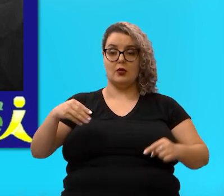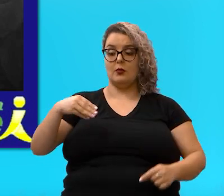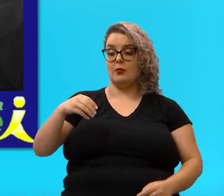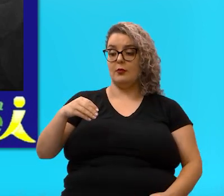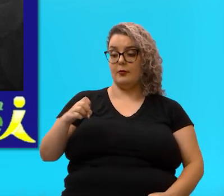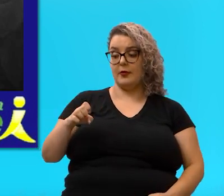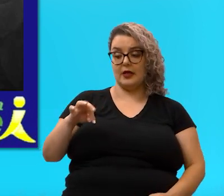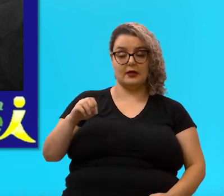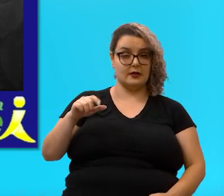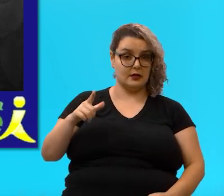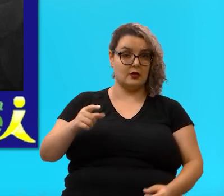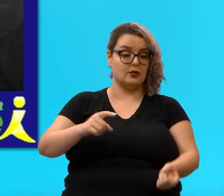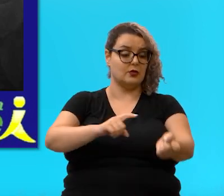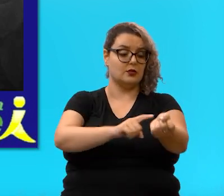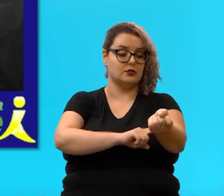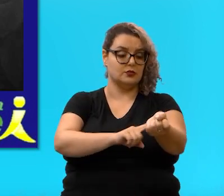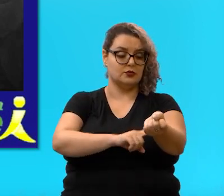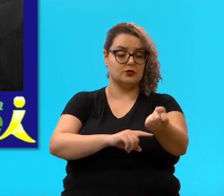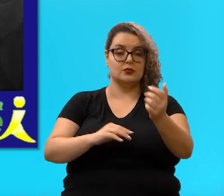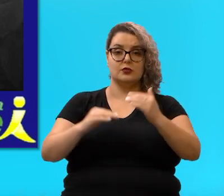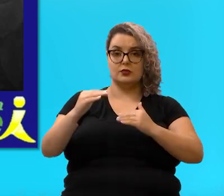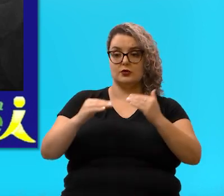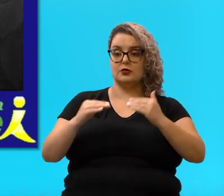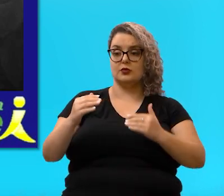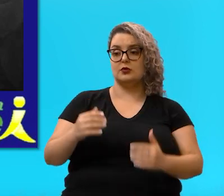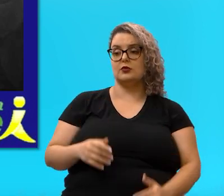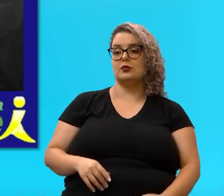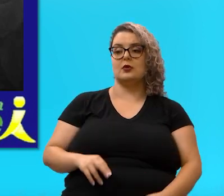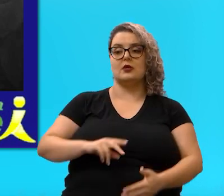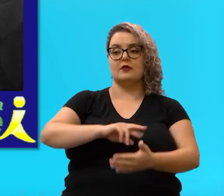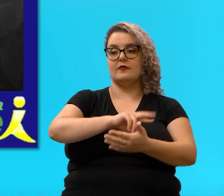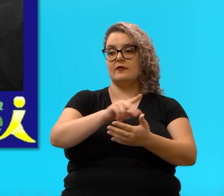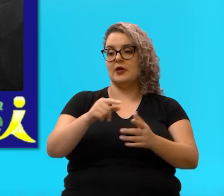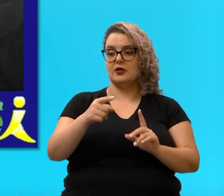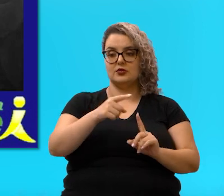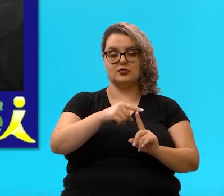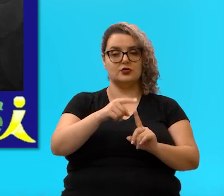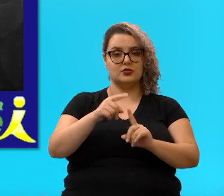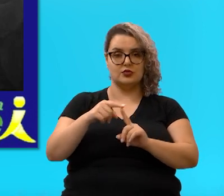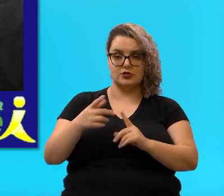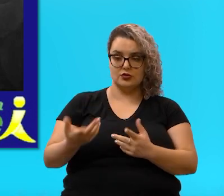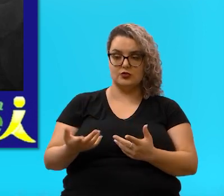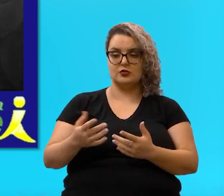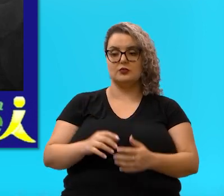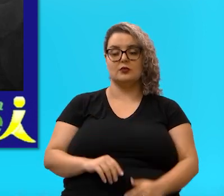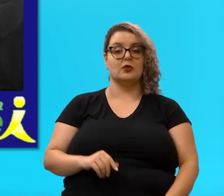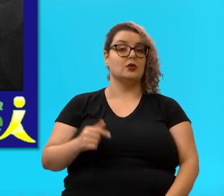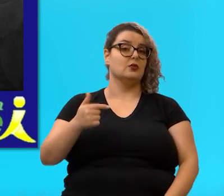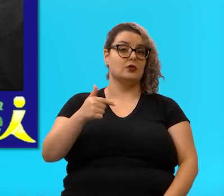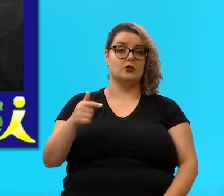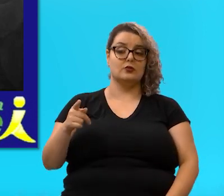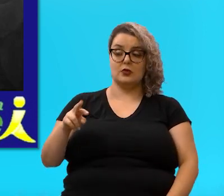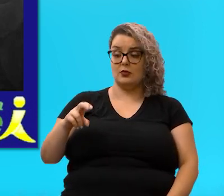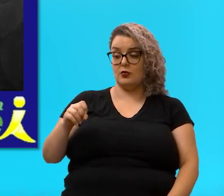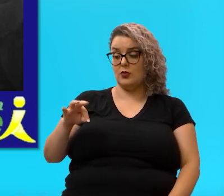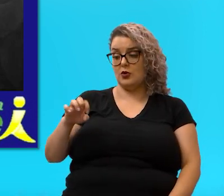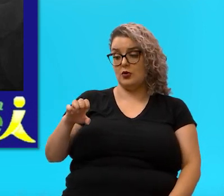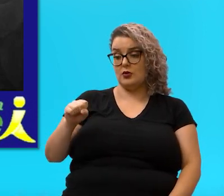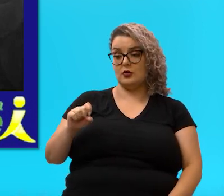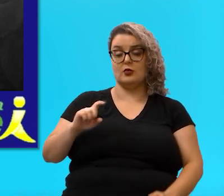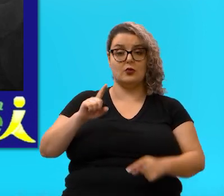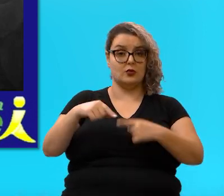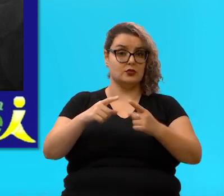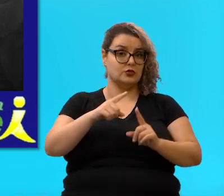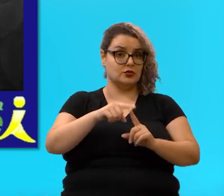dosagem, quando a prótese de metal, dosagem de cromo, cobalto, molibdênio, e os que não têm essa prótese,